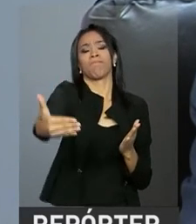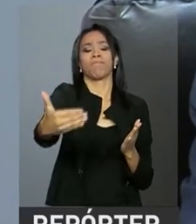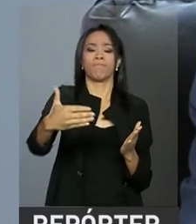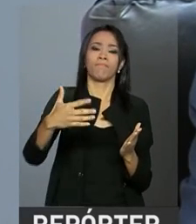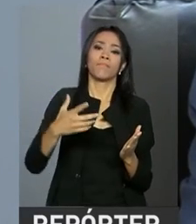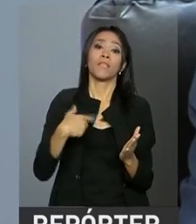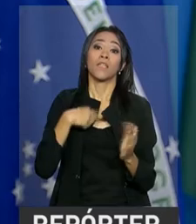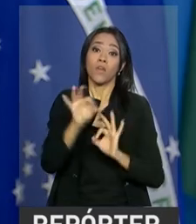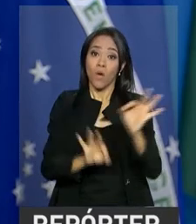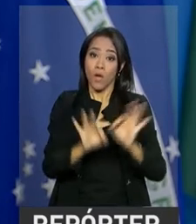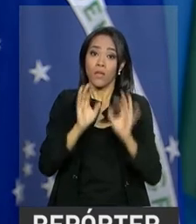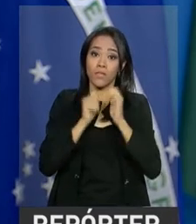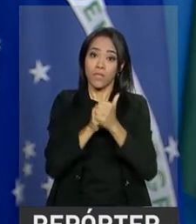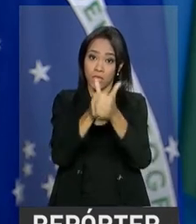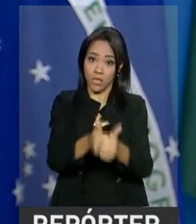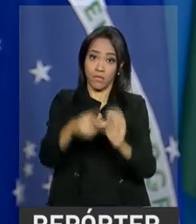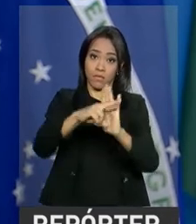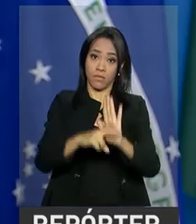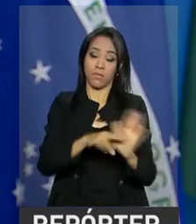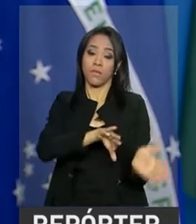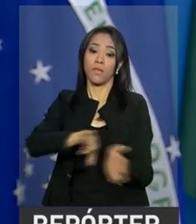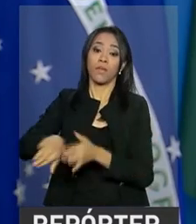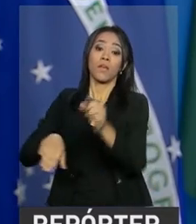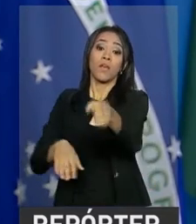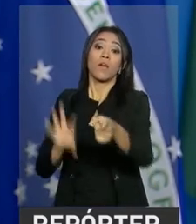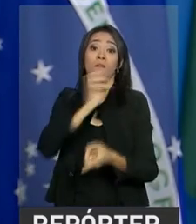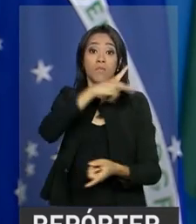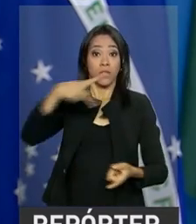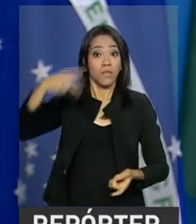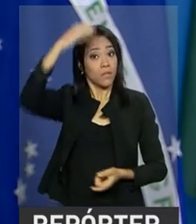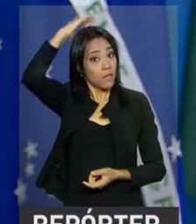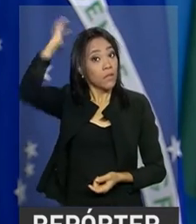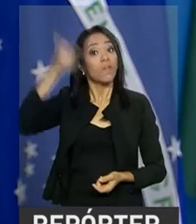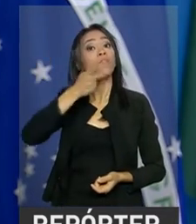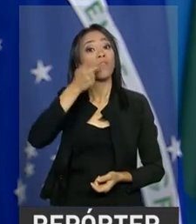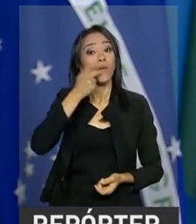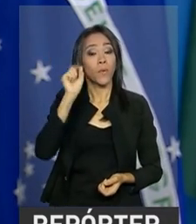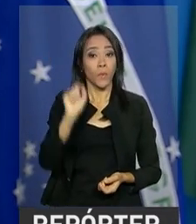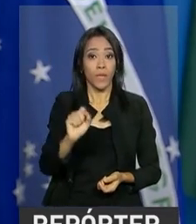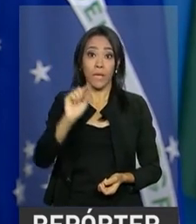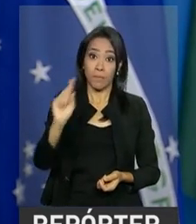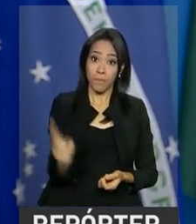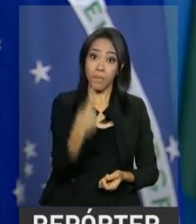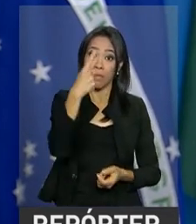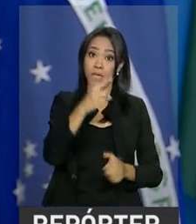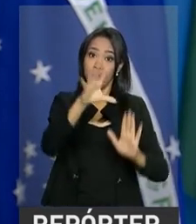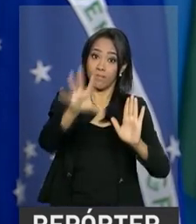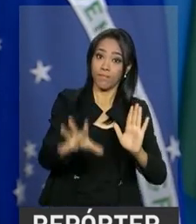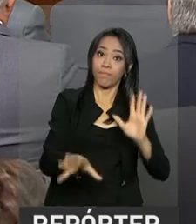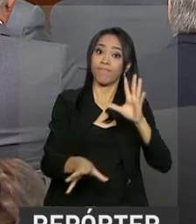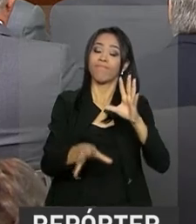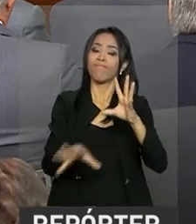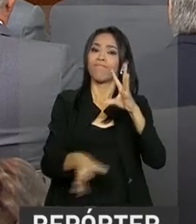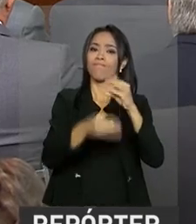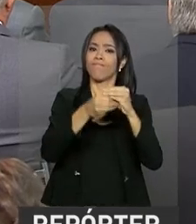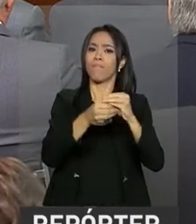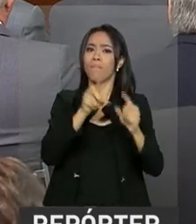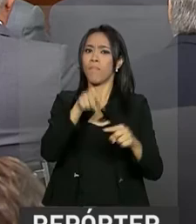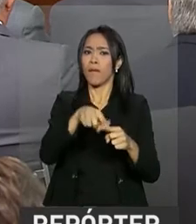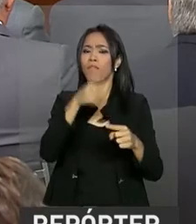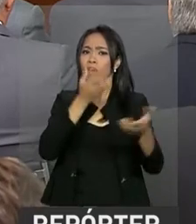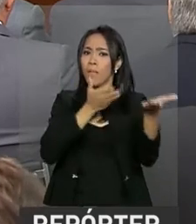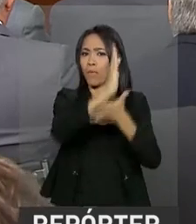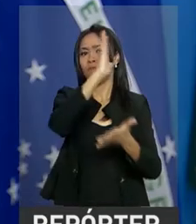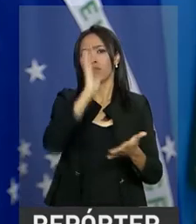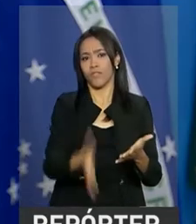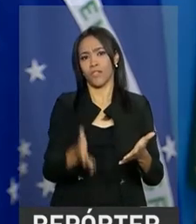com o cronograma. O presidente Michel Temer comentou o assunto e disse que a primeira emenda para retirar o país da recessão foi aprovada